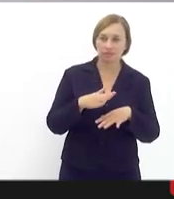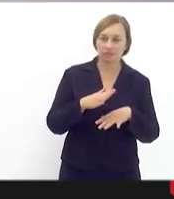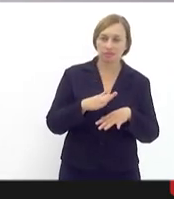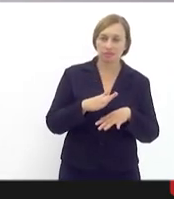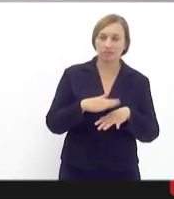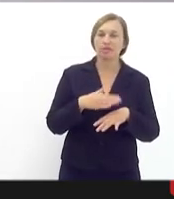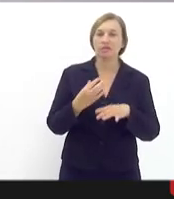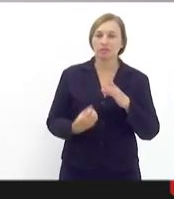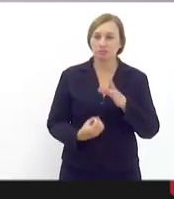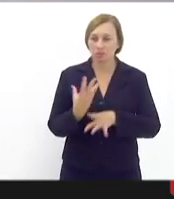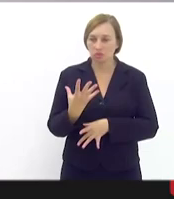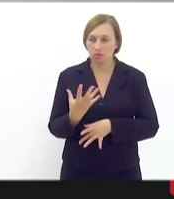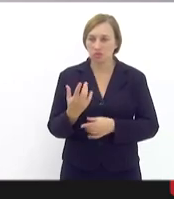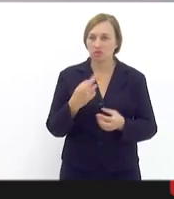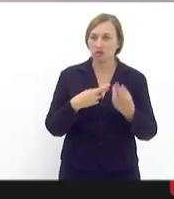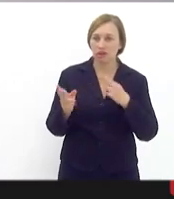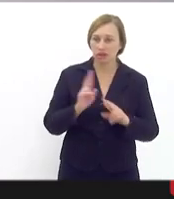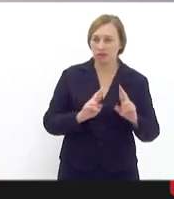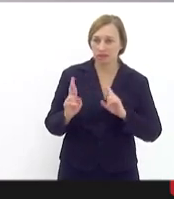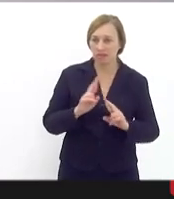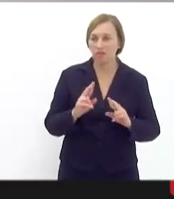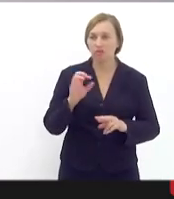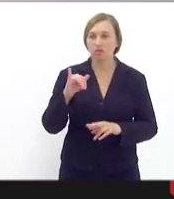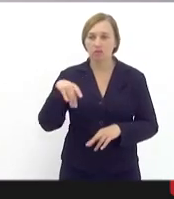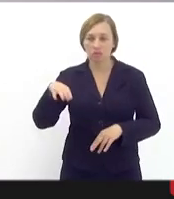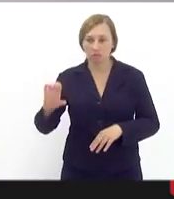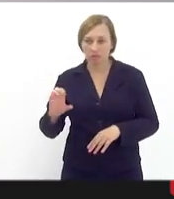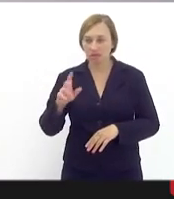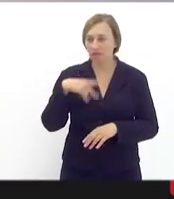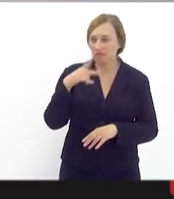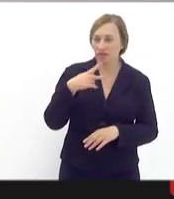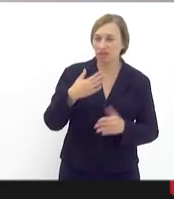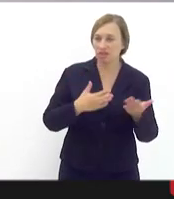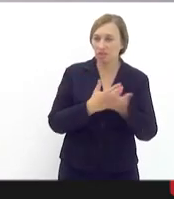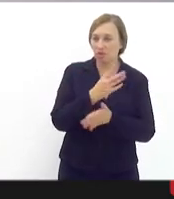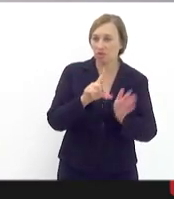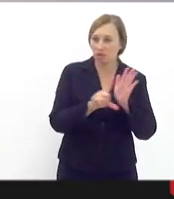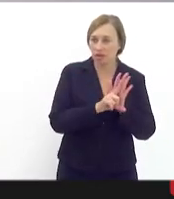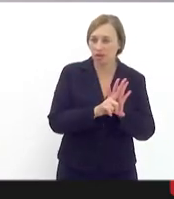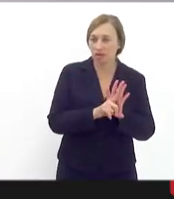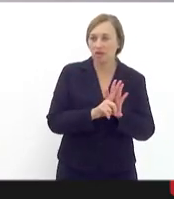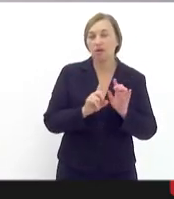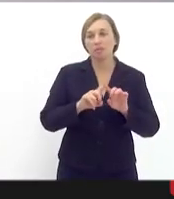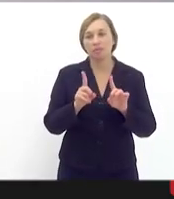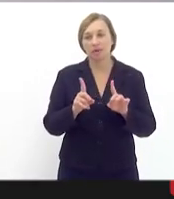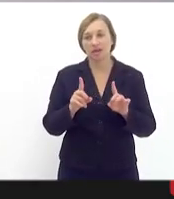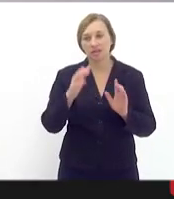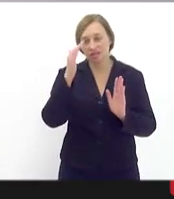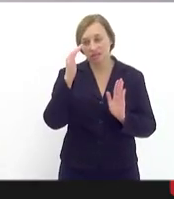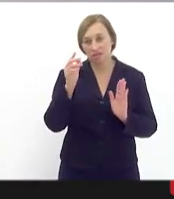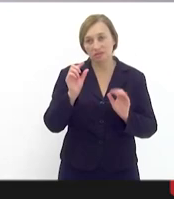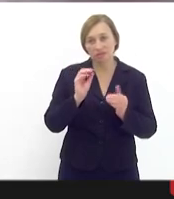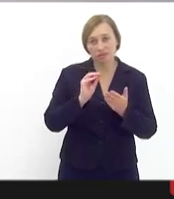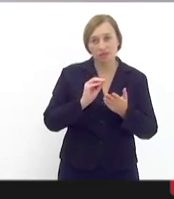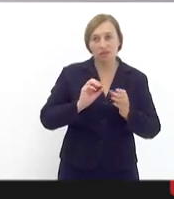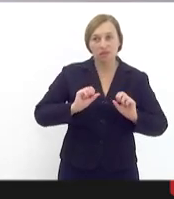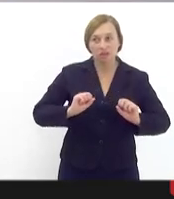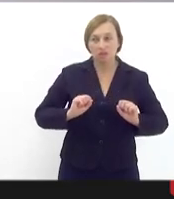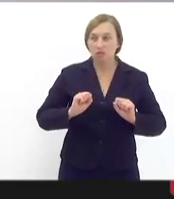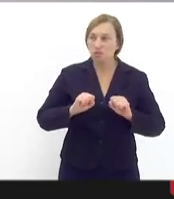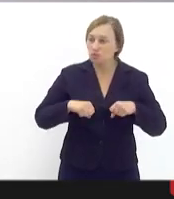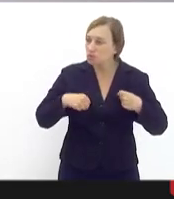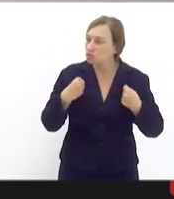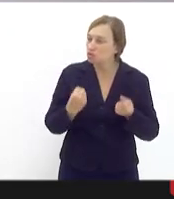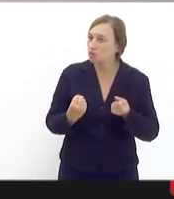a produzir em relação a essa lei, porque como o Mink mesmo fala, não adianta, a gente aprova uma lei, mas nem necessariamente se cumpre a partir disso, né? Tem que ter todo